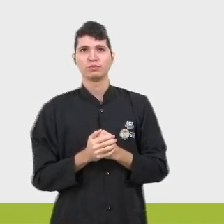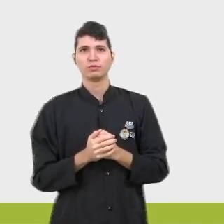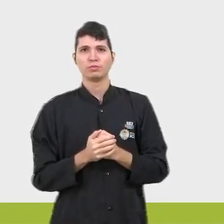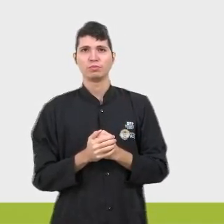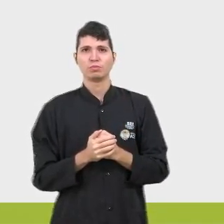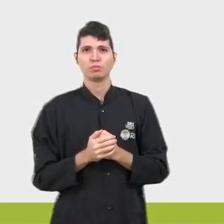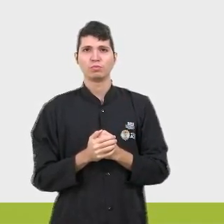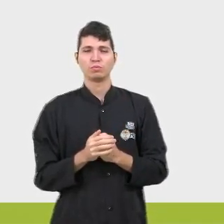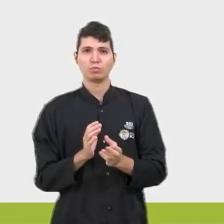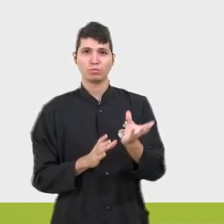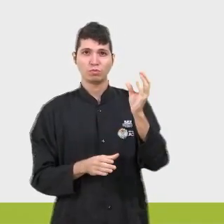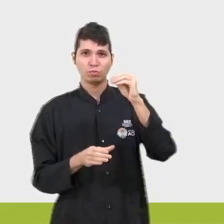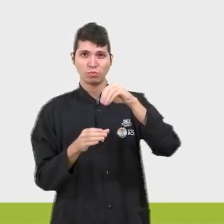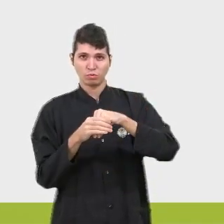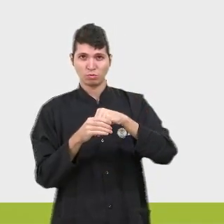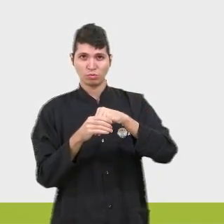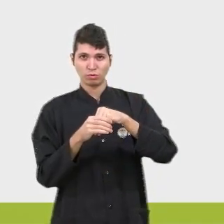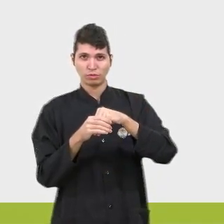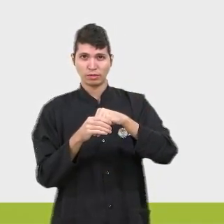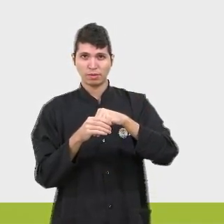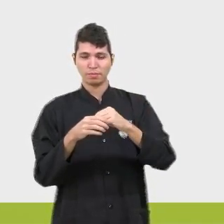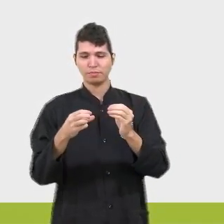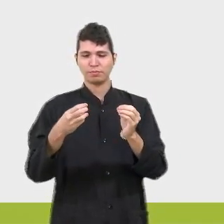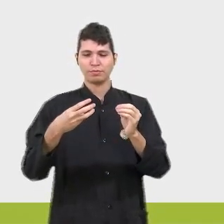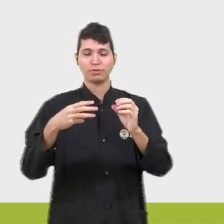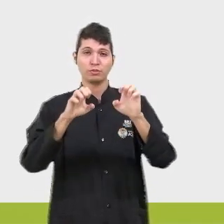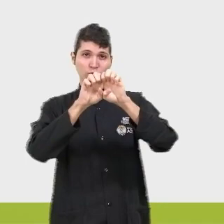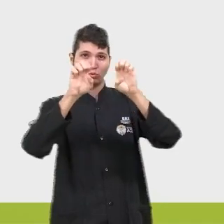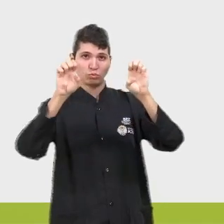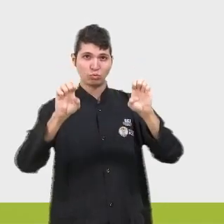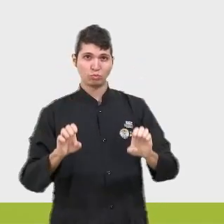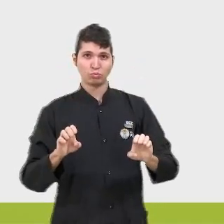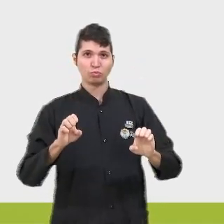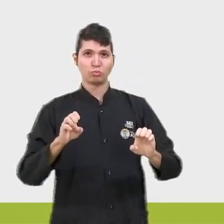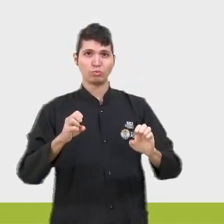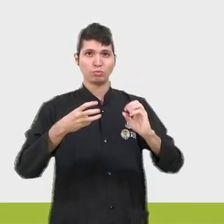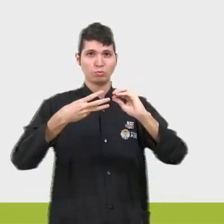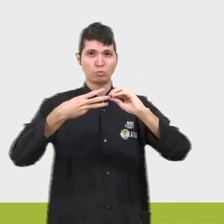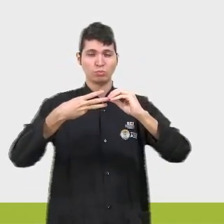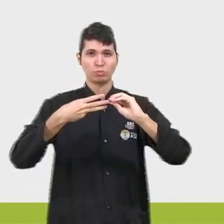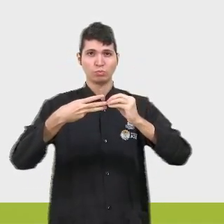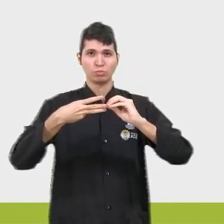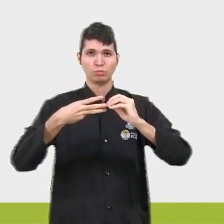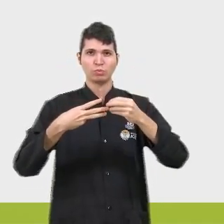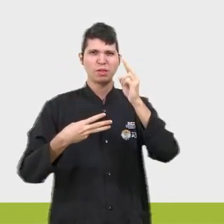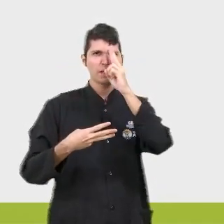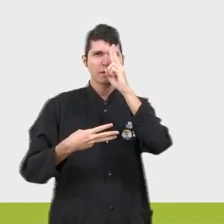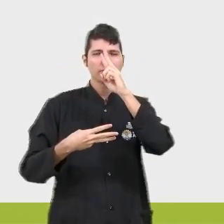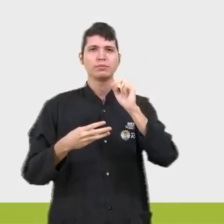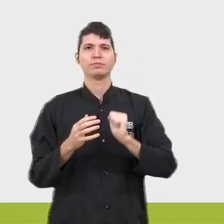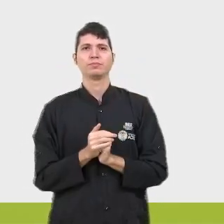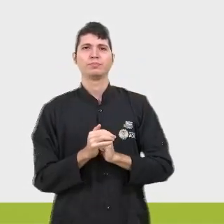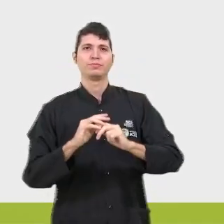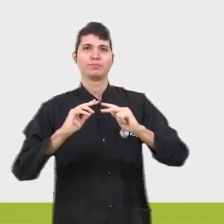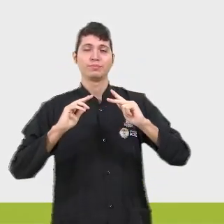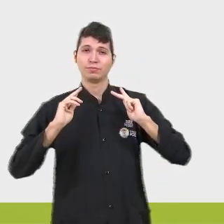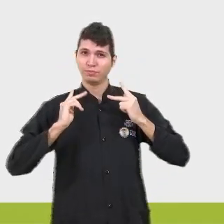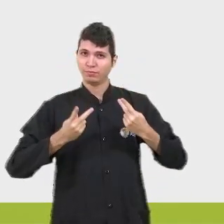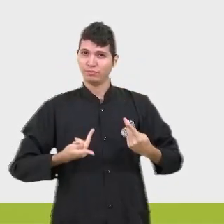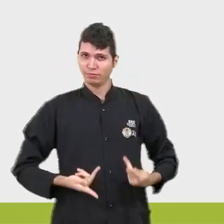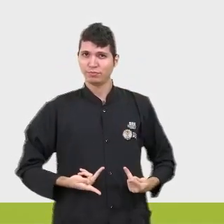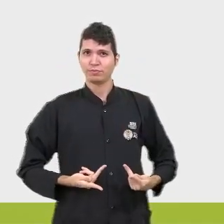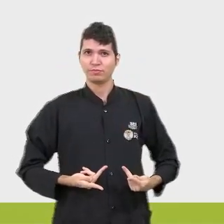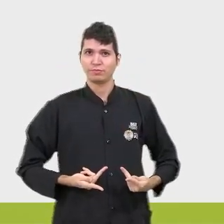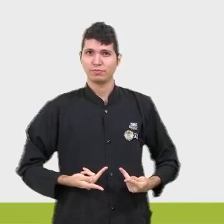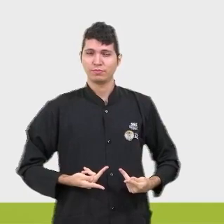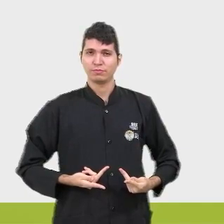parede celular. Lembrem que os seres vivos, a gente quer falar das plantas, né? Mas espera aí, os seres